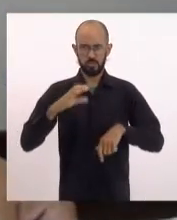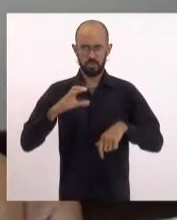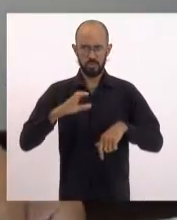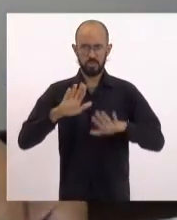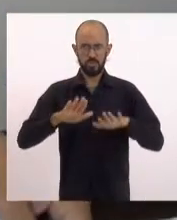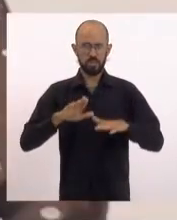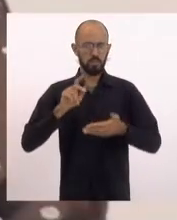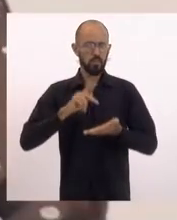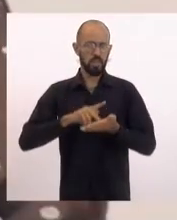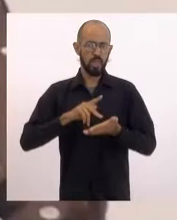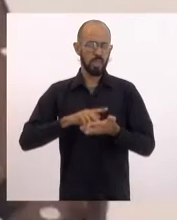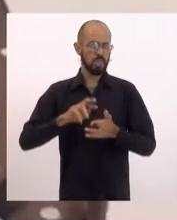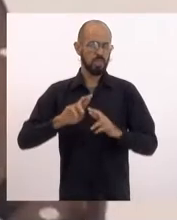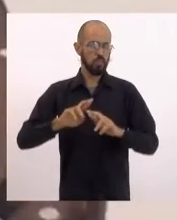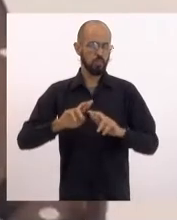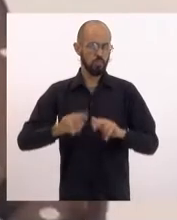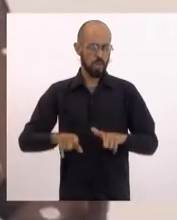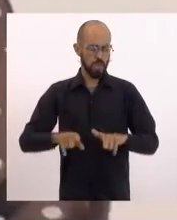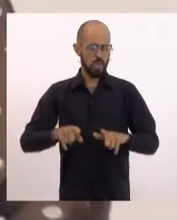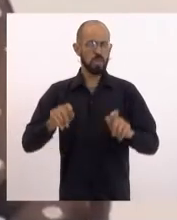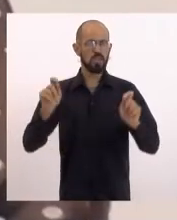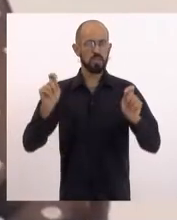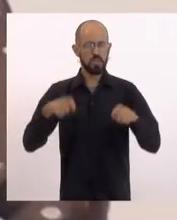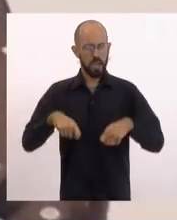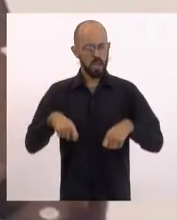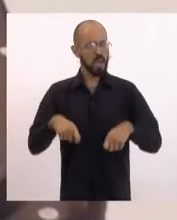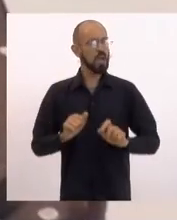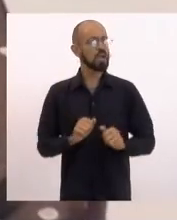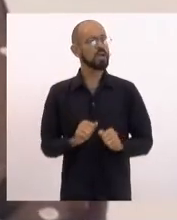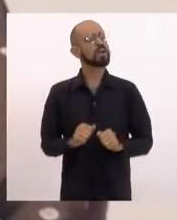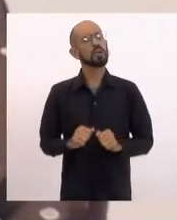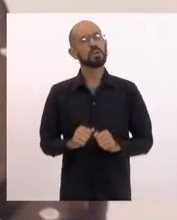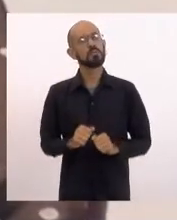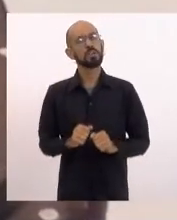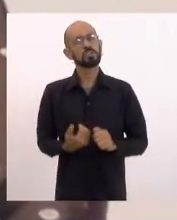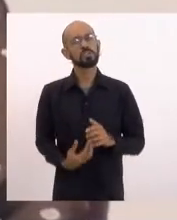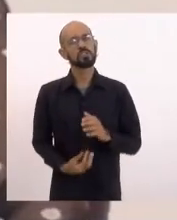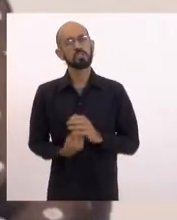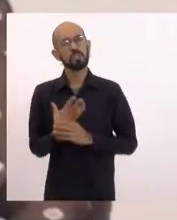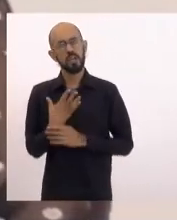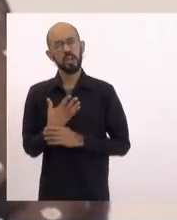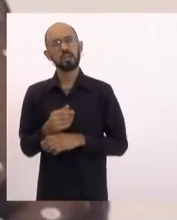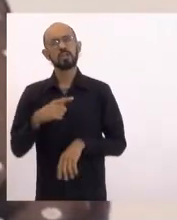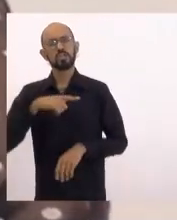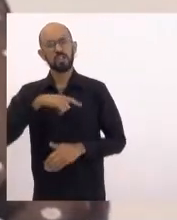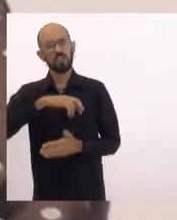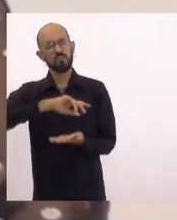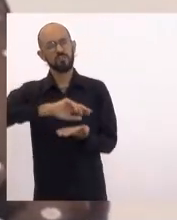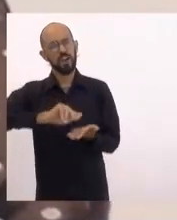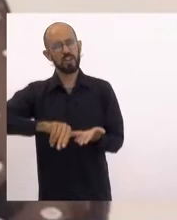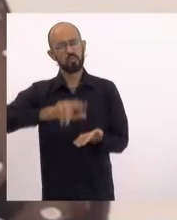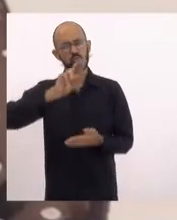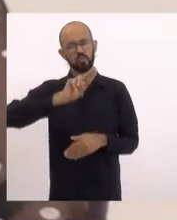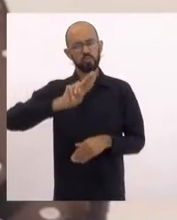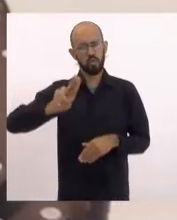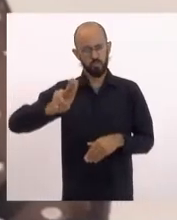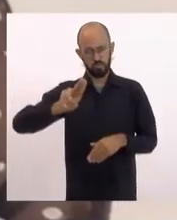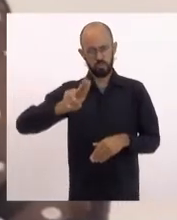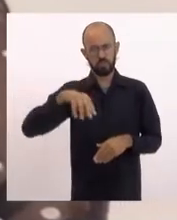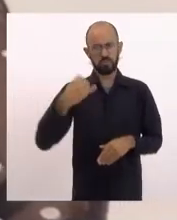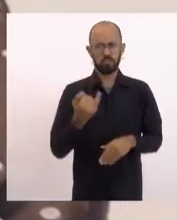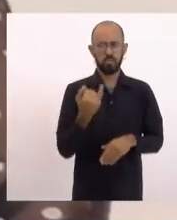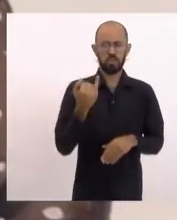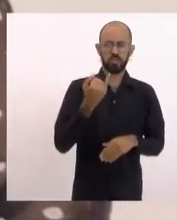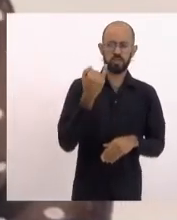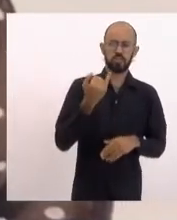verdade, né? É possível, e a gente tem aí diversos nomes que já se destacam. E a gente quer muito ver as